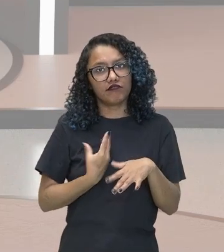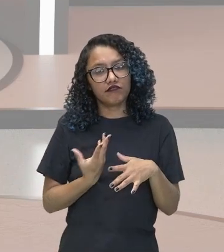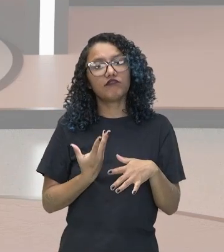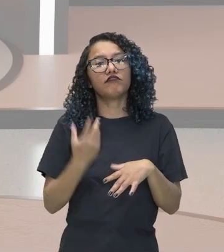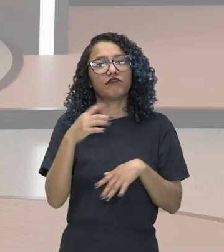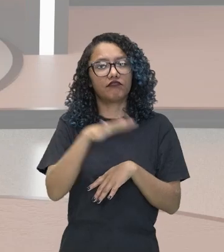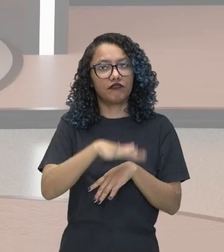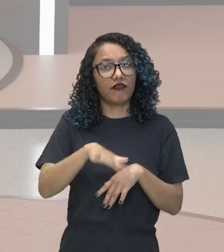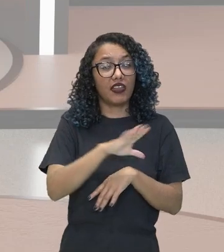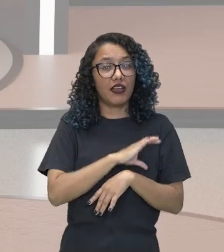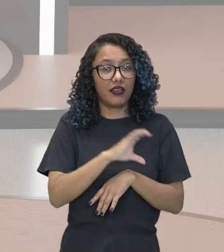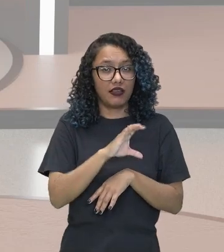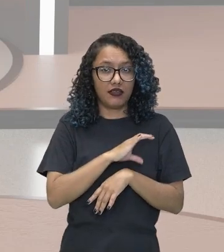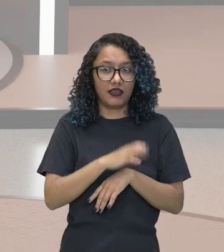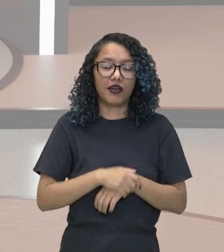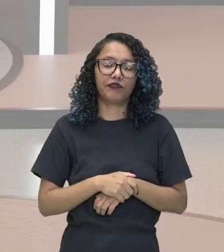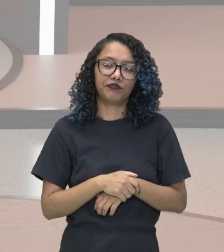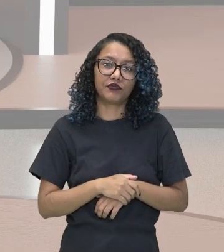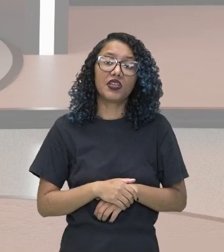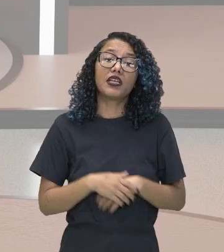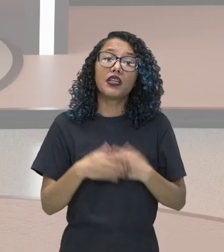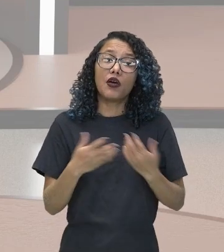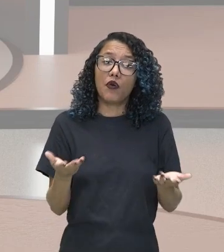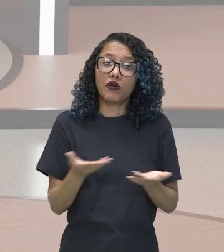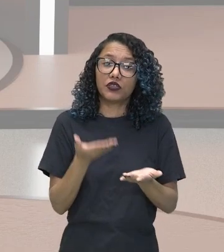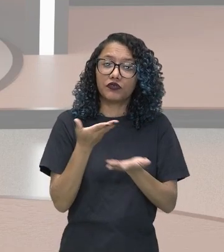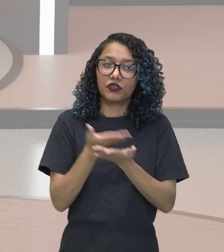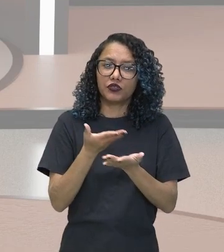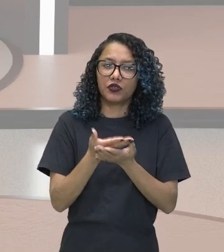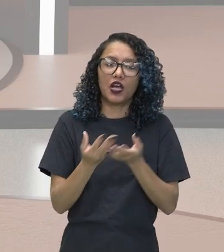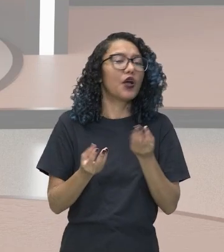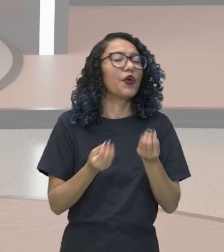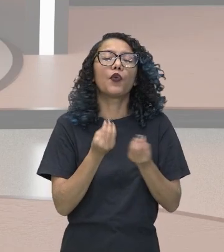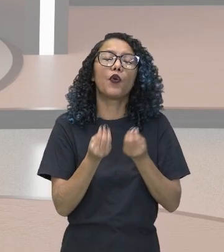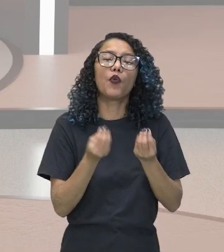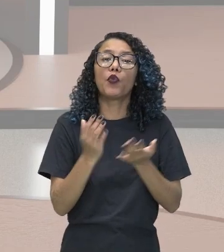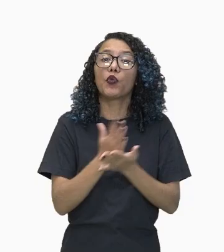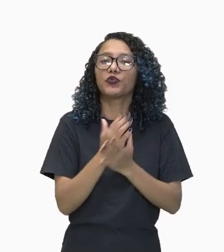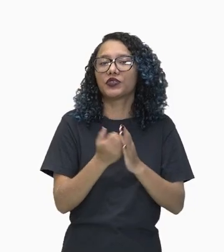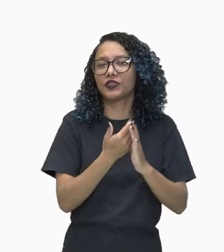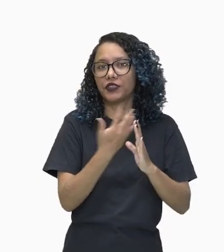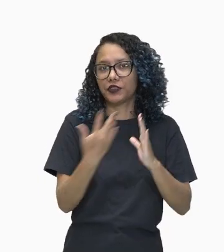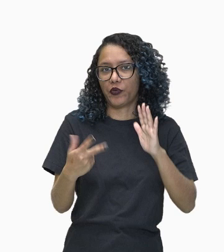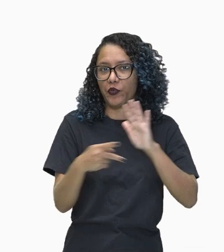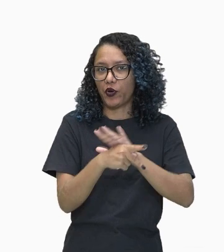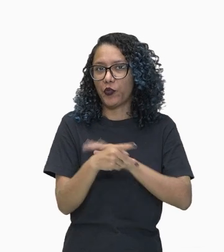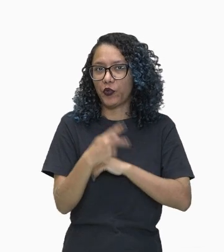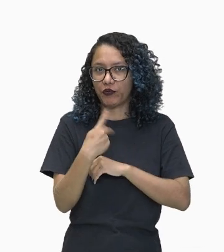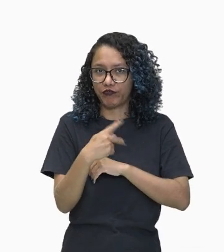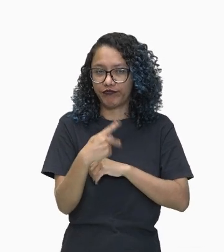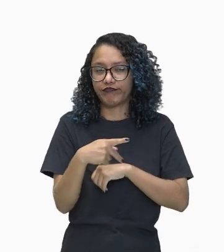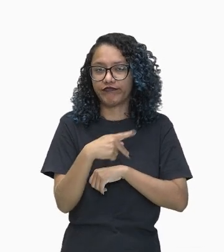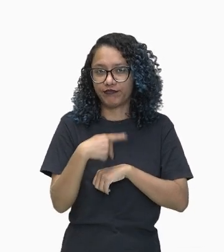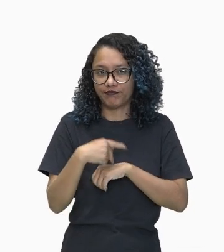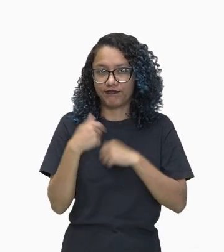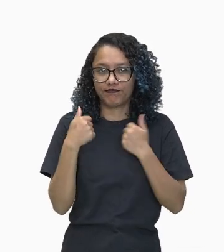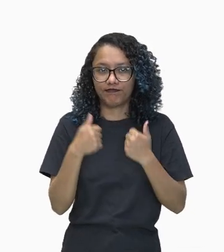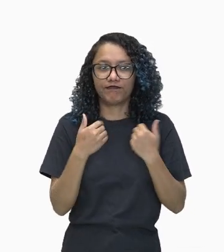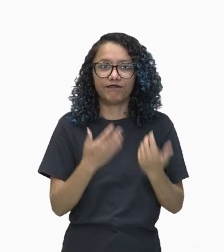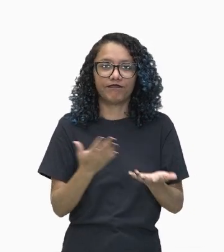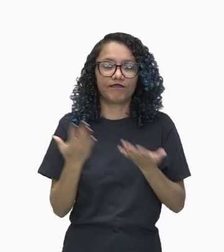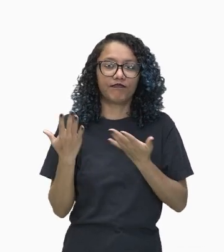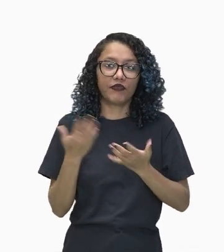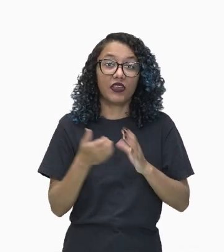Canadá. Então, a gente vai agora começar a estudar um pouco mais dessas informações desse país. Então, as características do